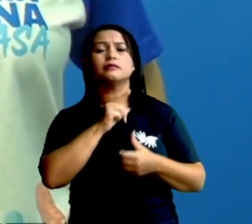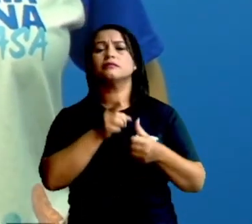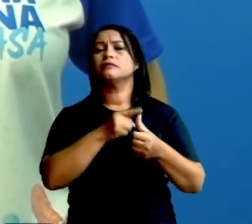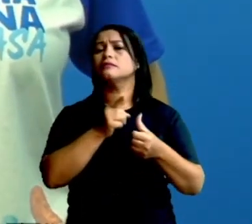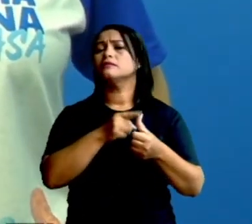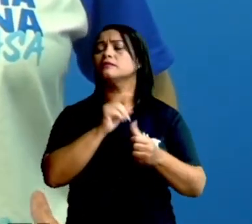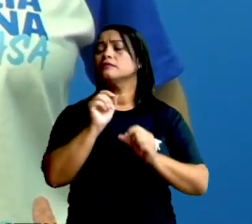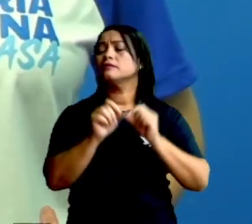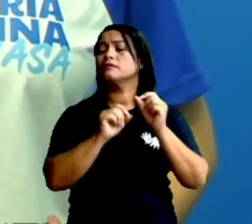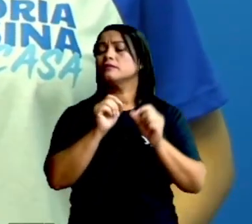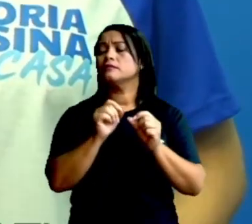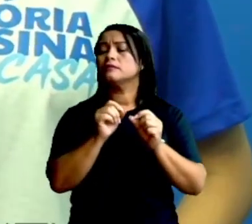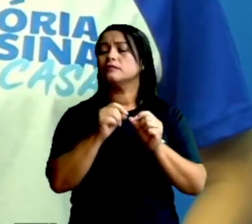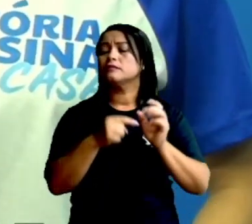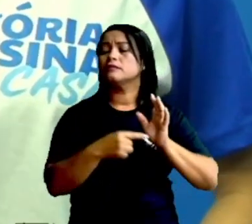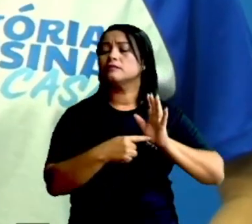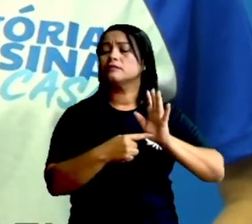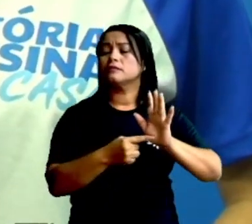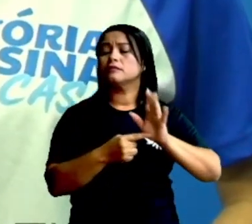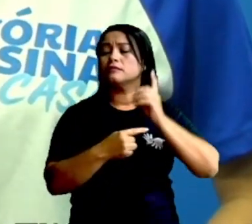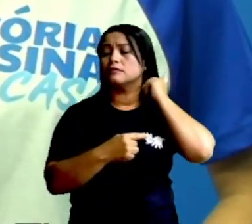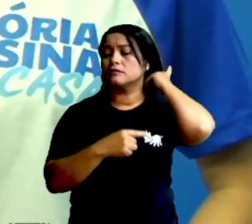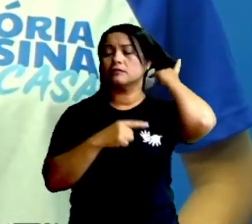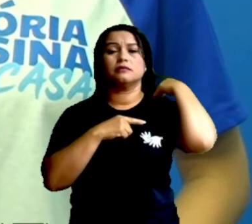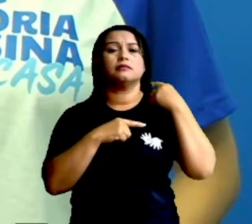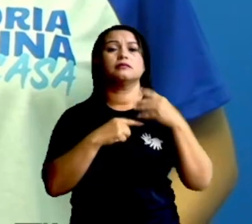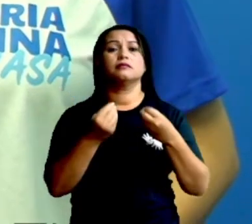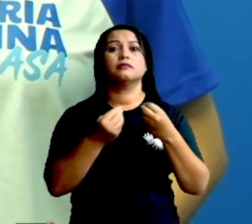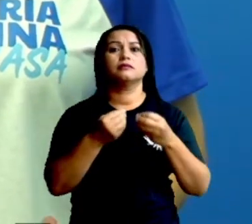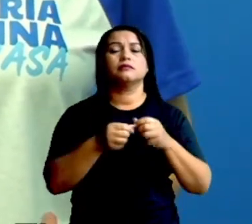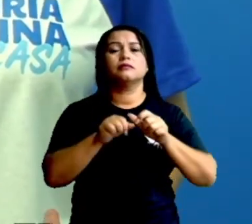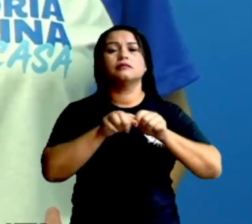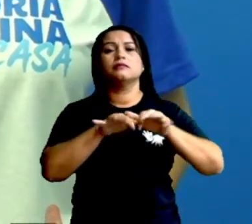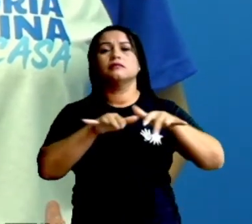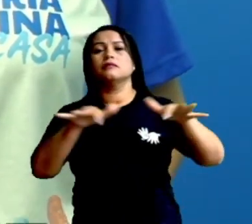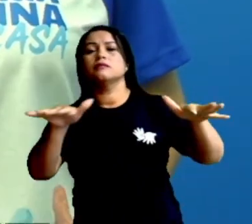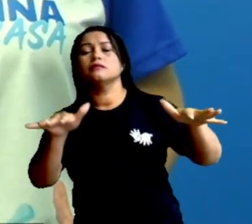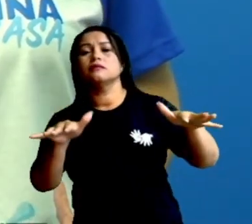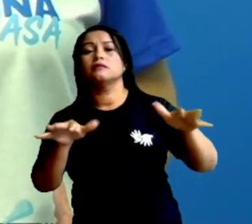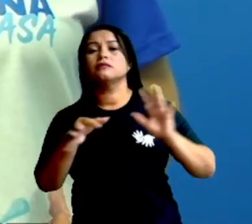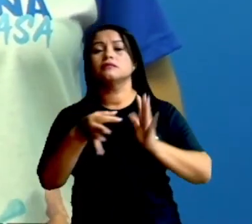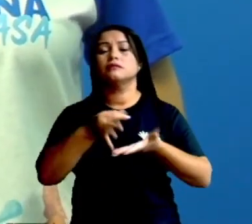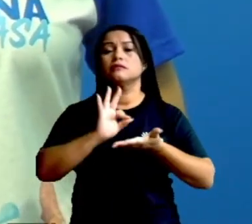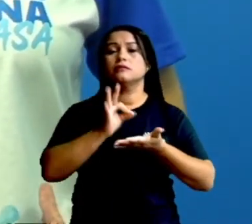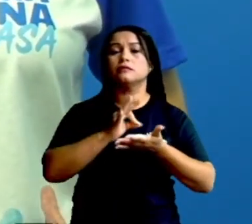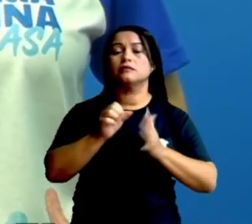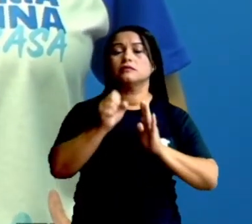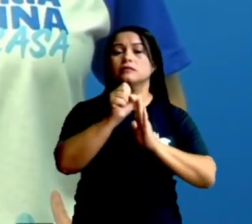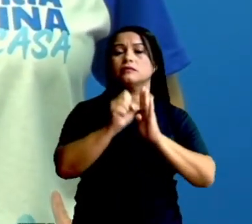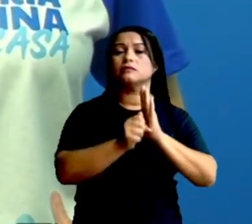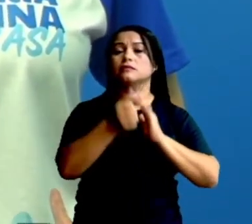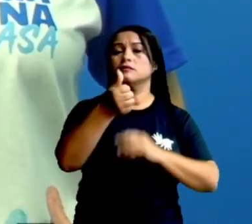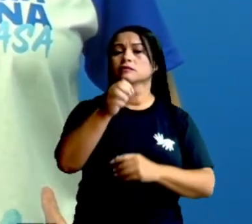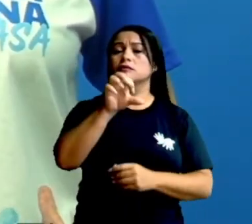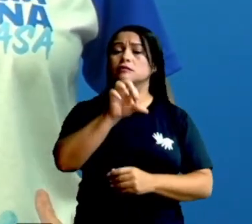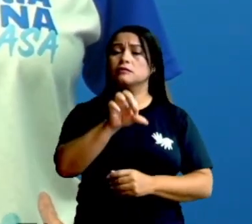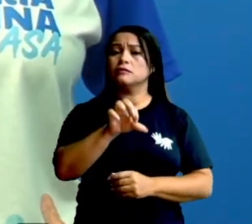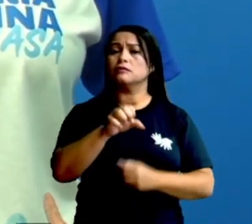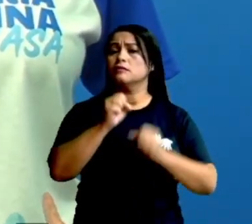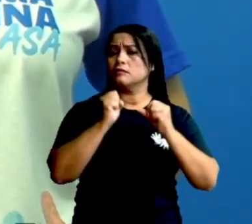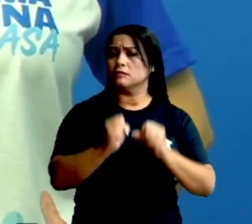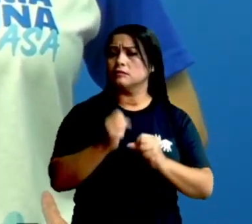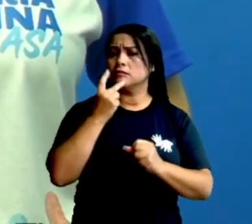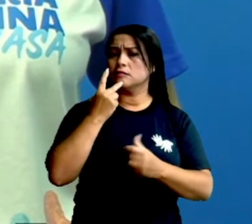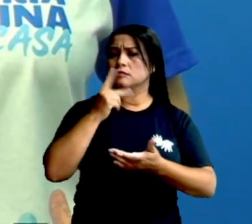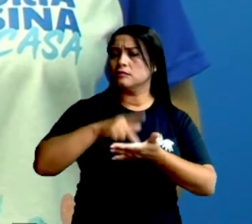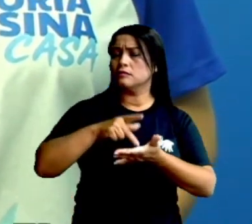quesito, temos aqui destacando sobre a expansão do café no século XIX, podemos afirmar que. Então aí